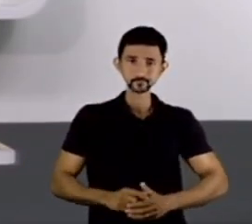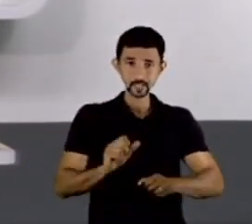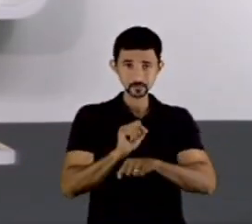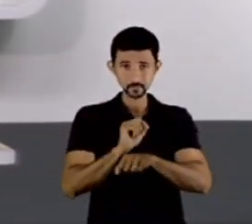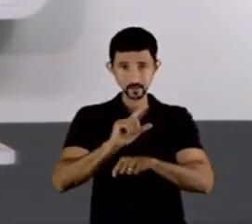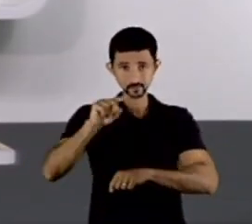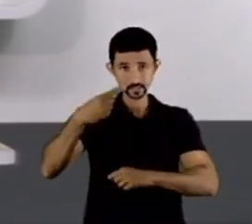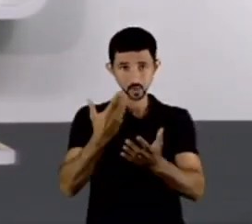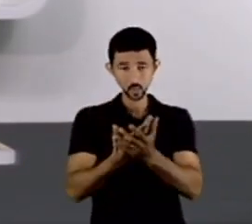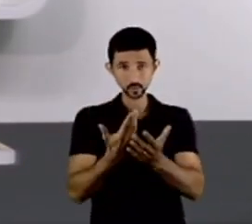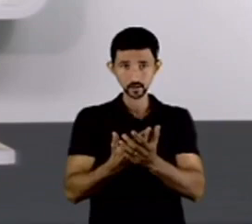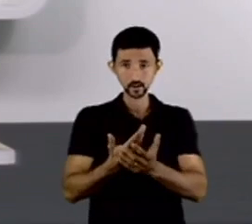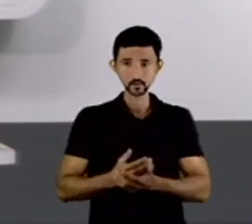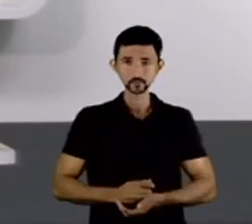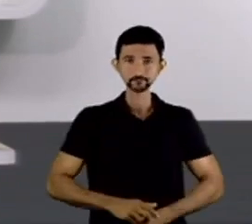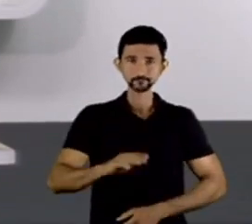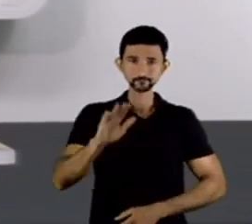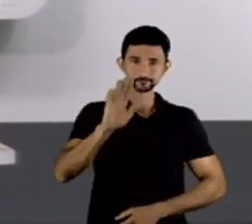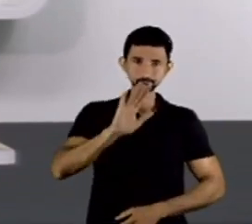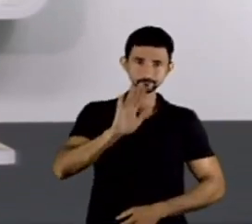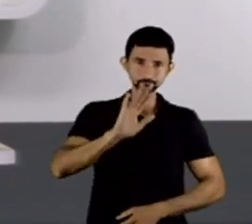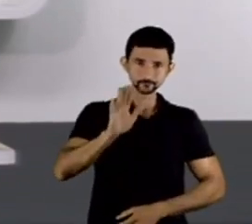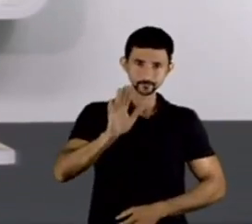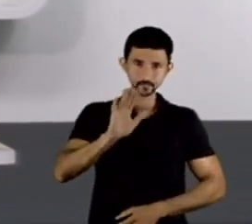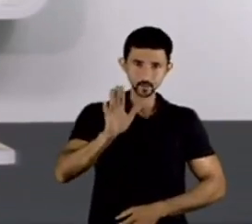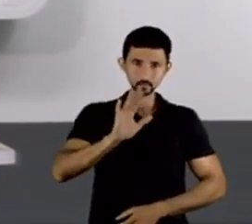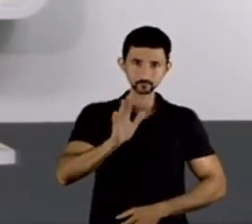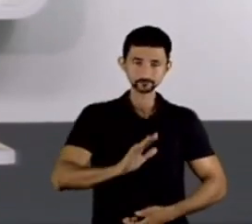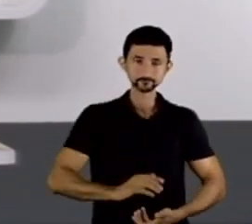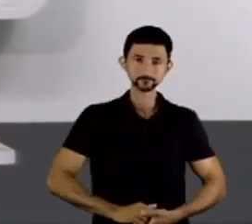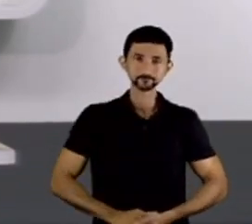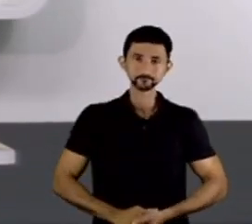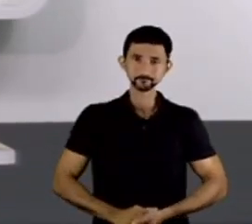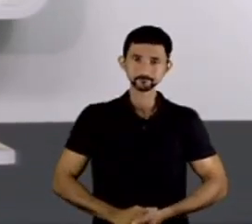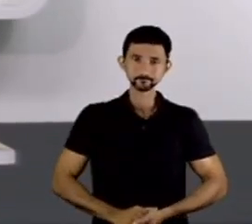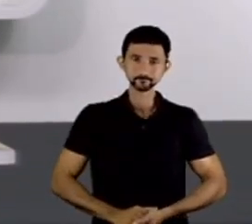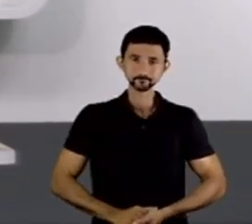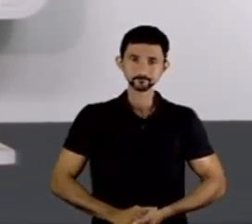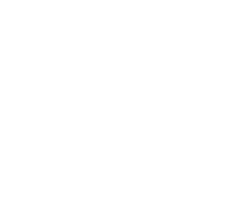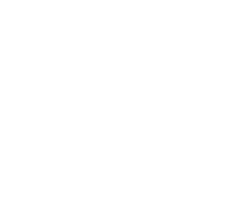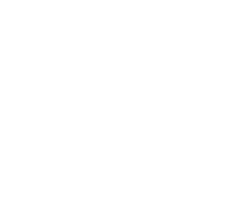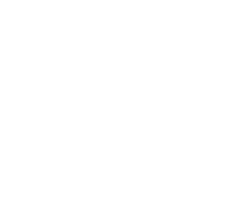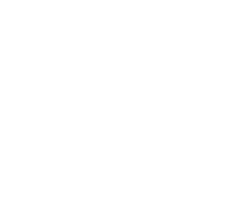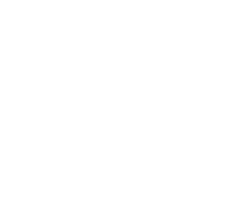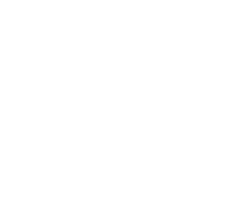gente espera vocês aqui nas nossas próximas aulas, que vai ficar muito legal. Tchau, pessoal. Até a próxima.